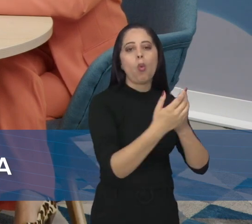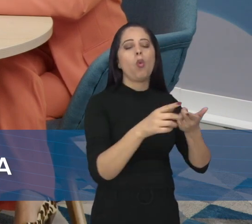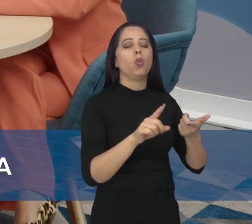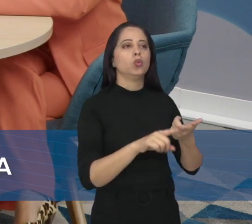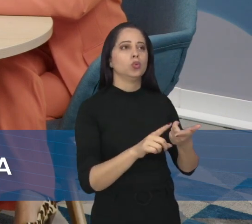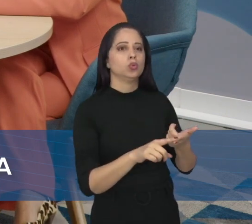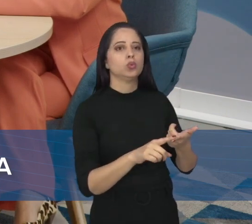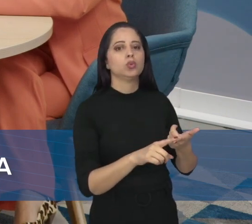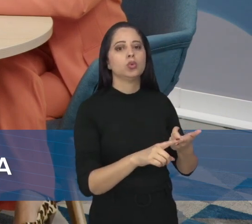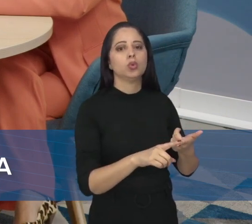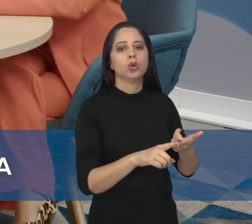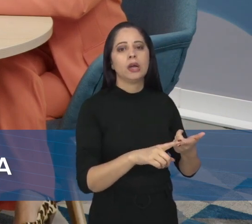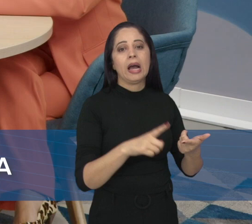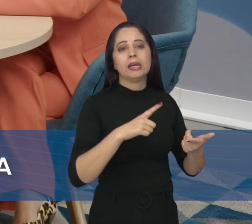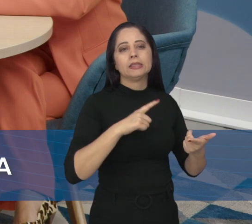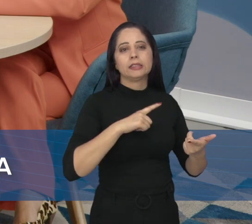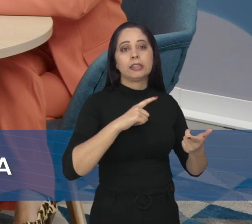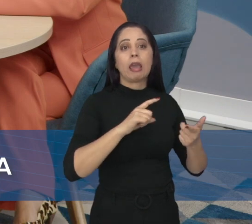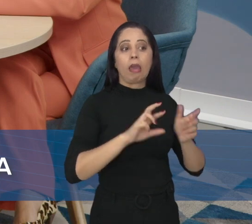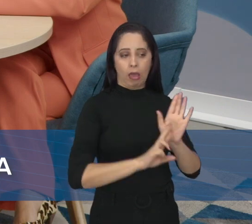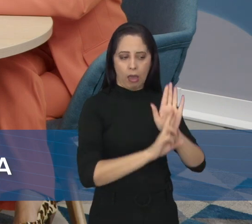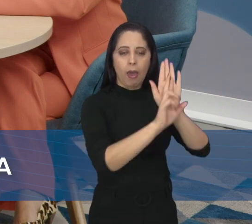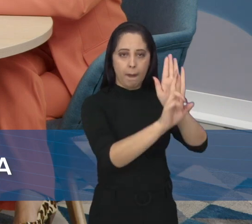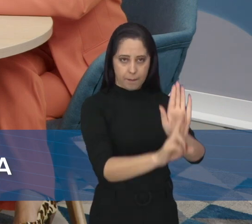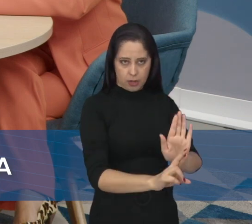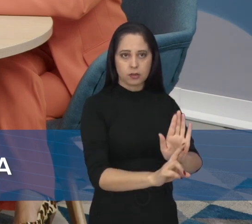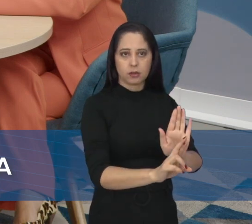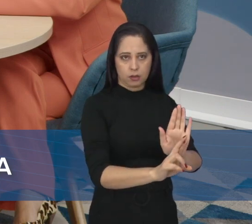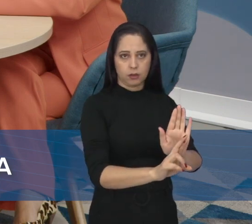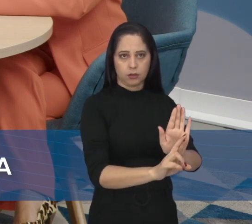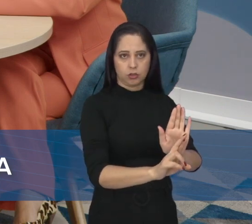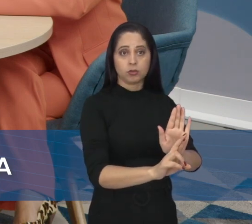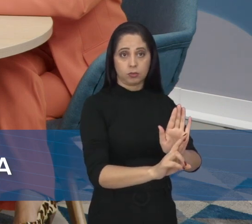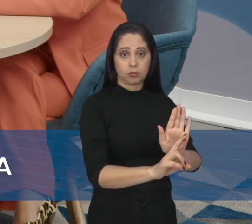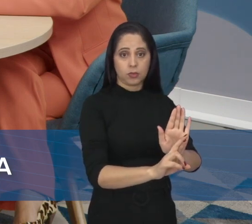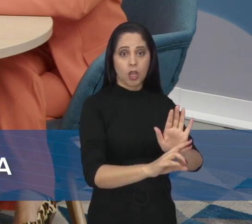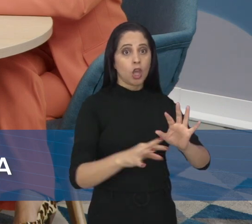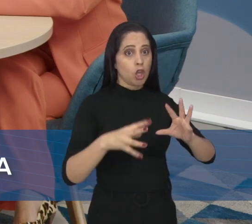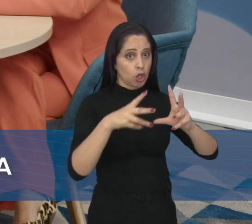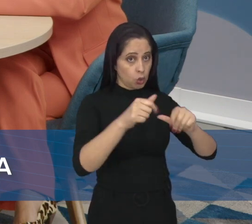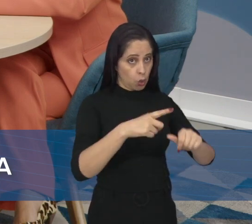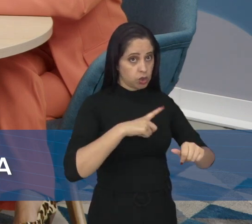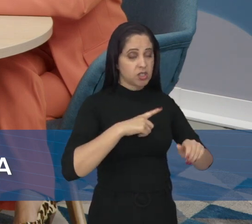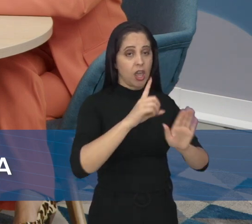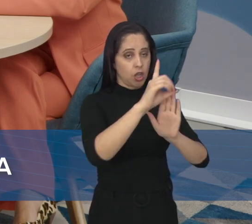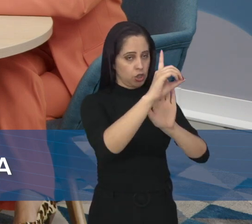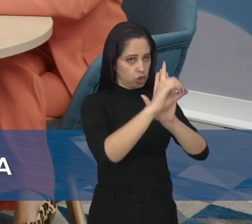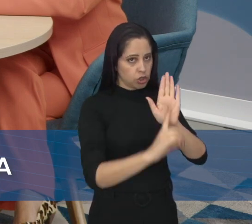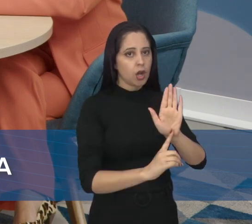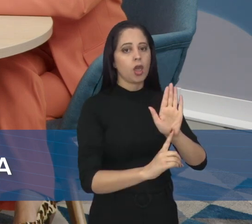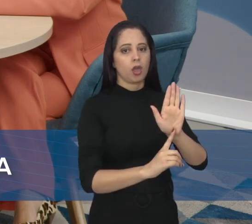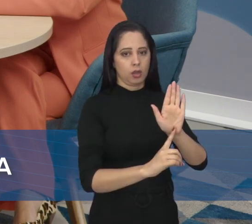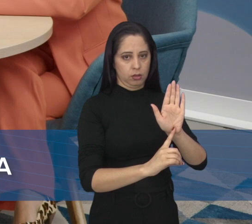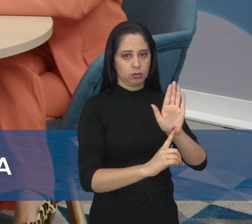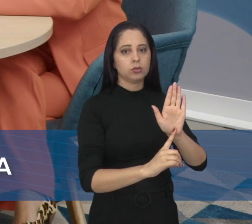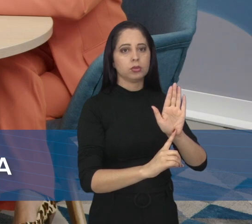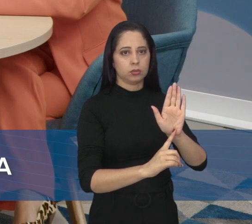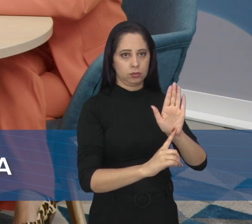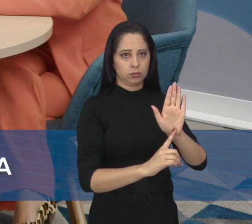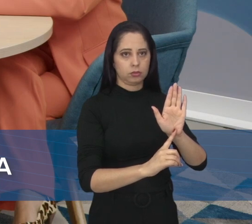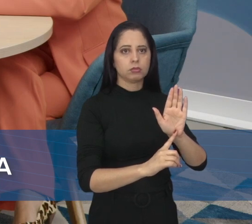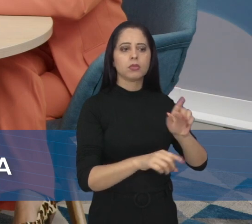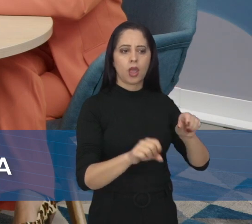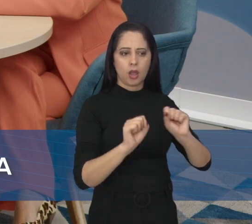prepostos, os seus representantes, eles têm total e pleno direito, até em termos de proselitismo, de